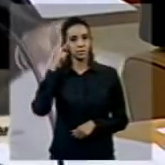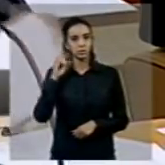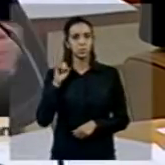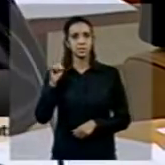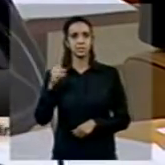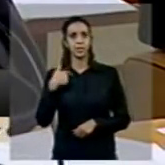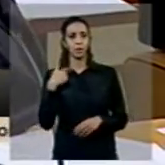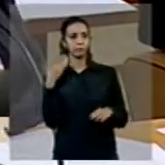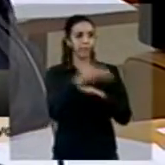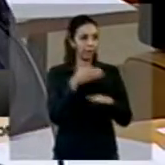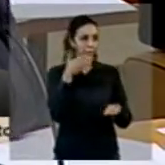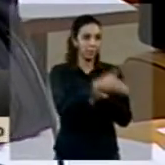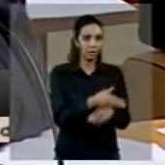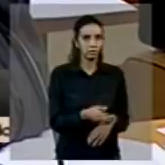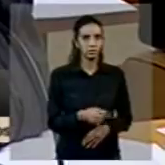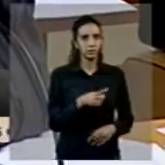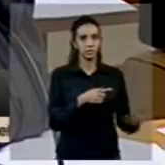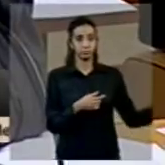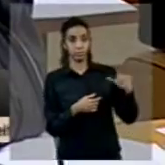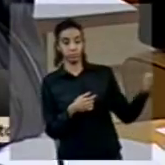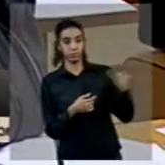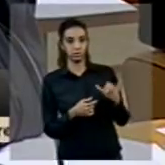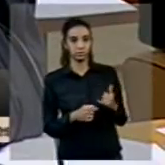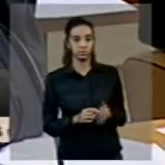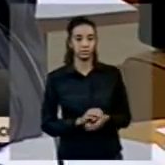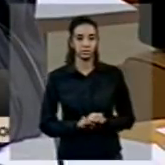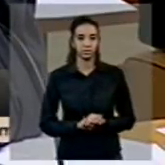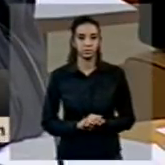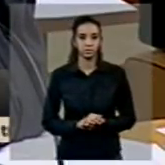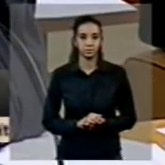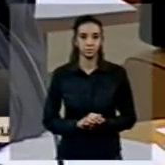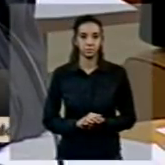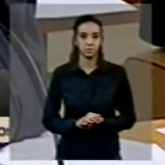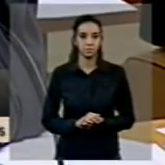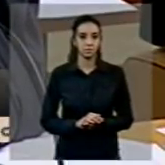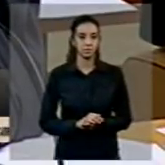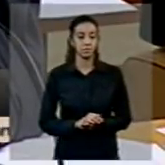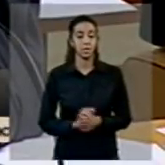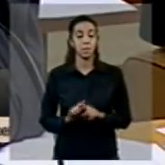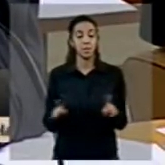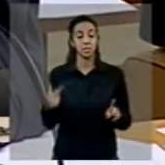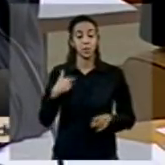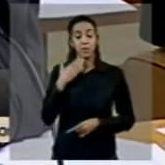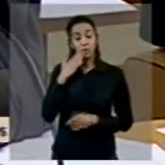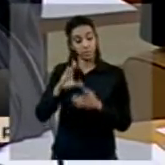meio dos senhores, mas eu sou sempre um democrata. É.